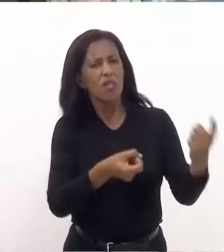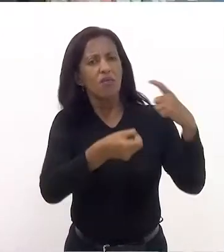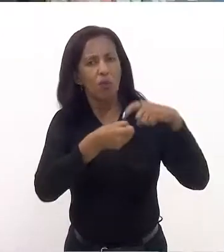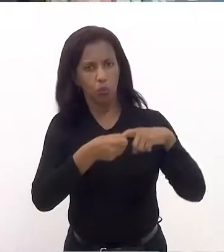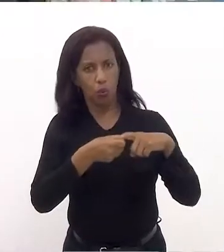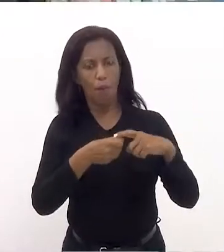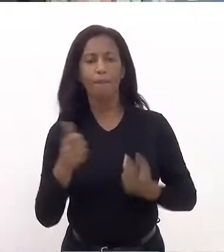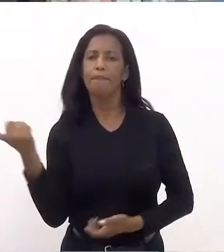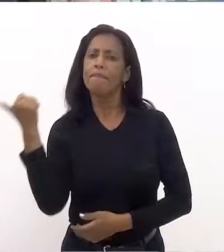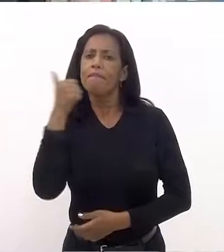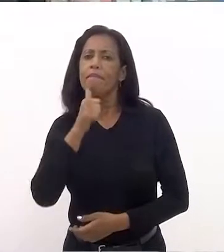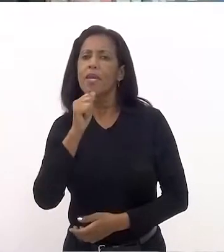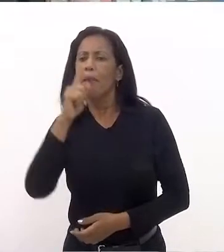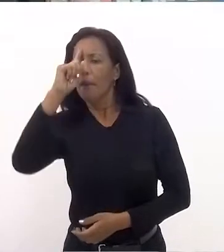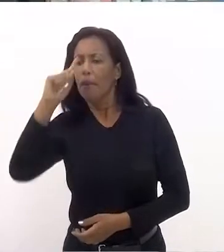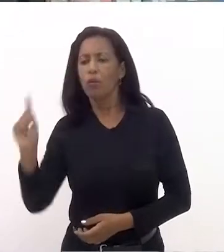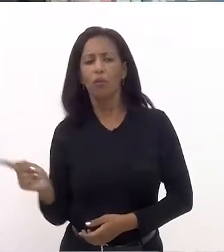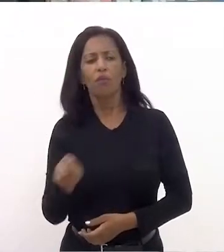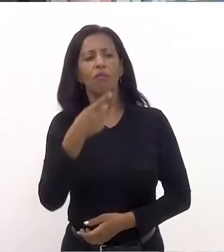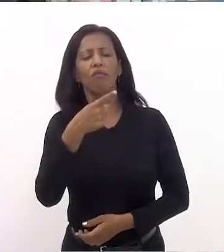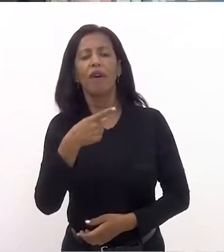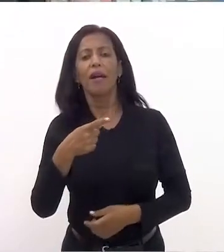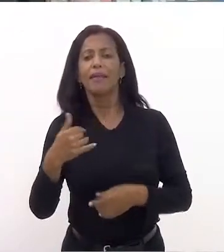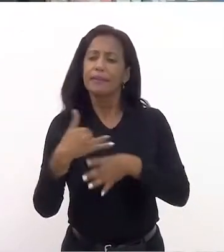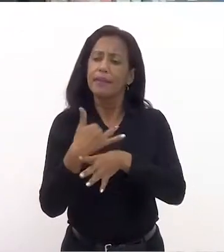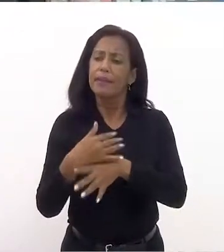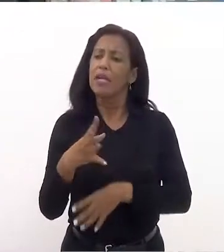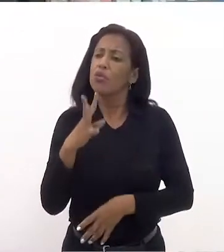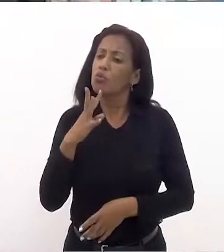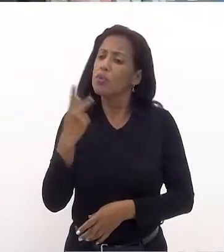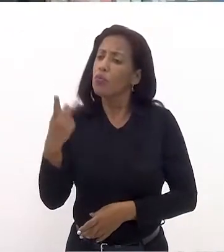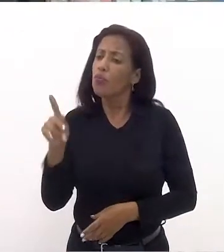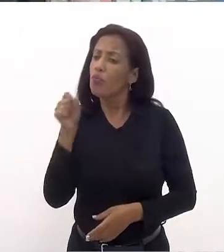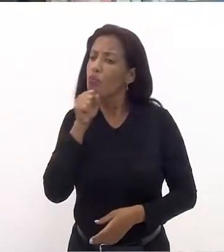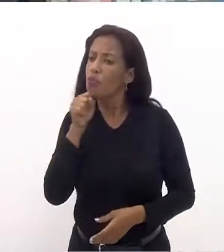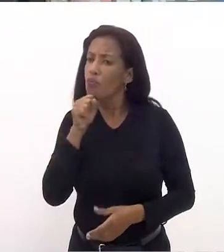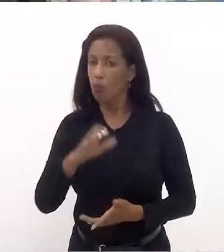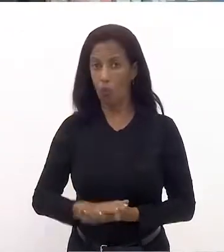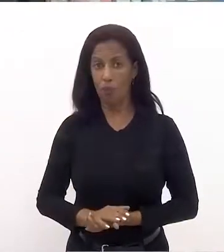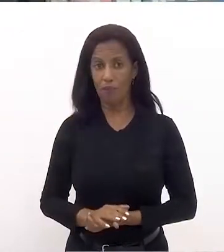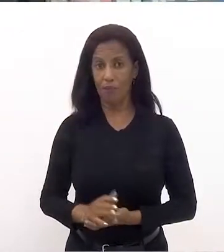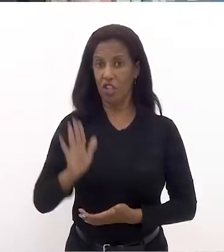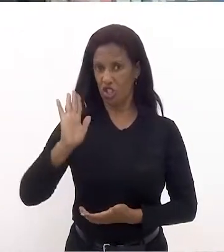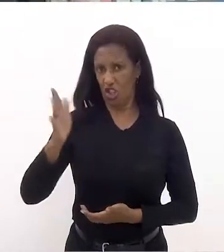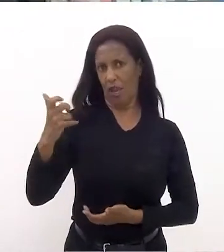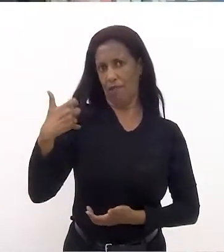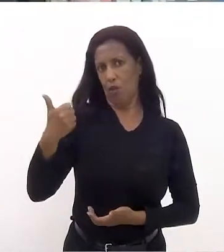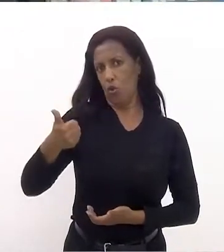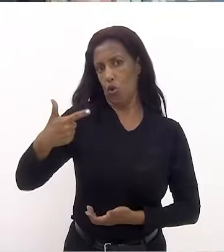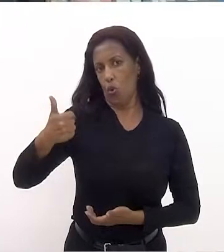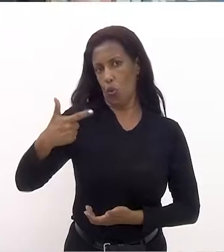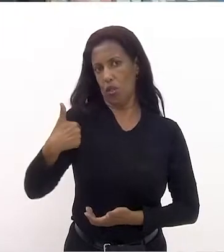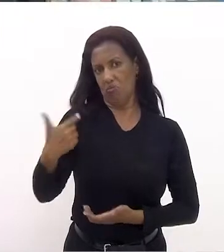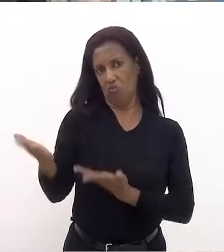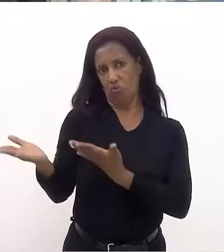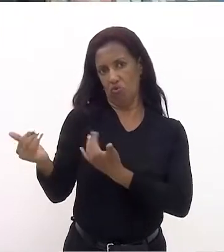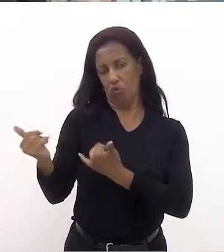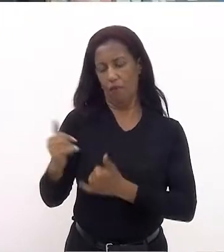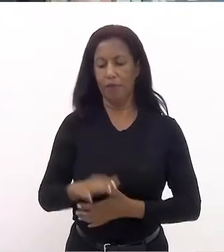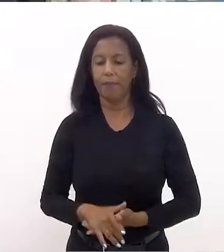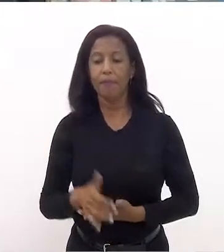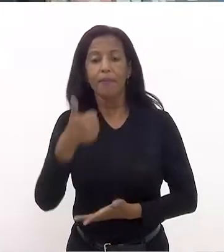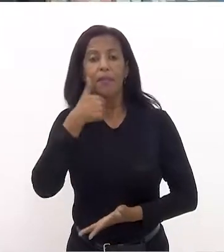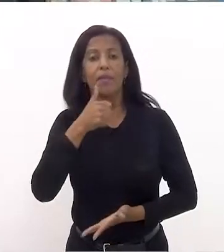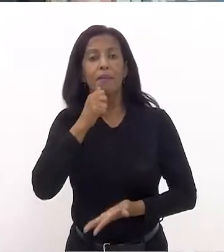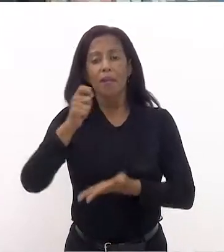mandou numa cidade chamada Anápolis conhecer meu avô. Eu estava com 12 anos. E minha